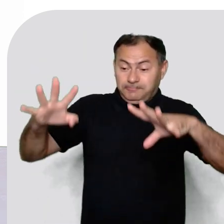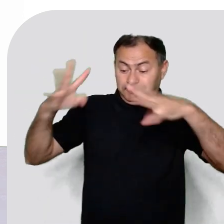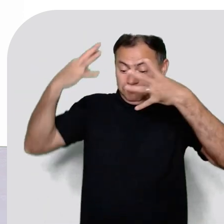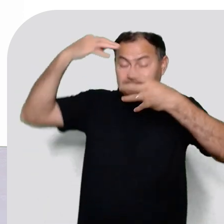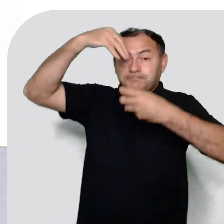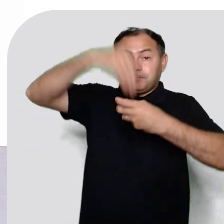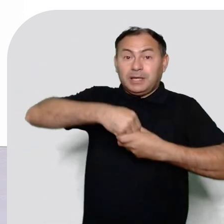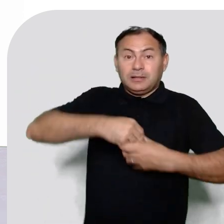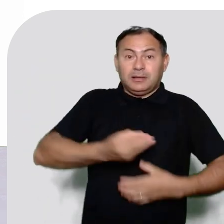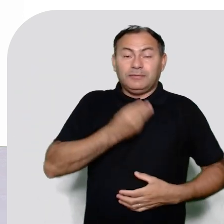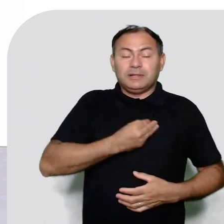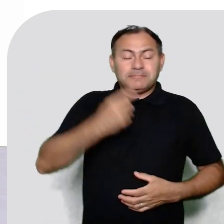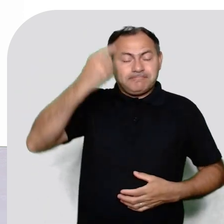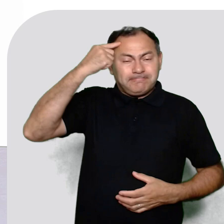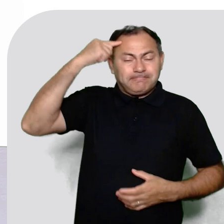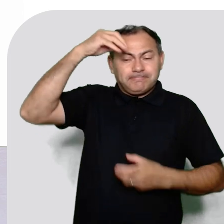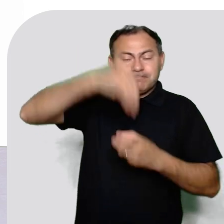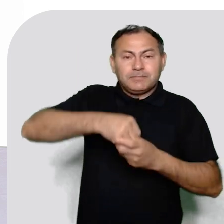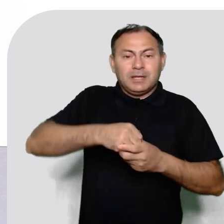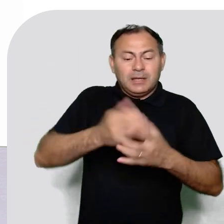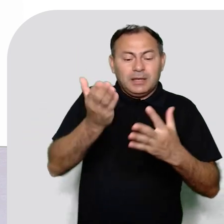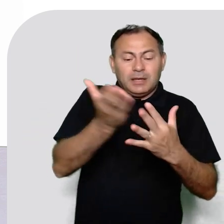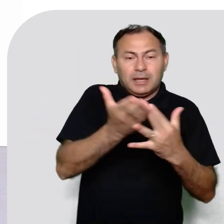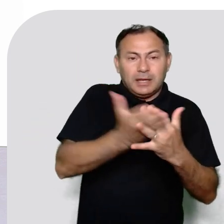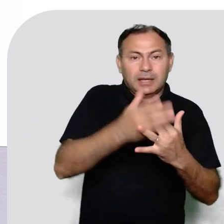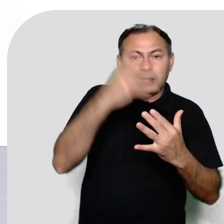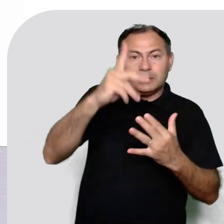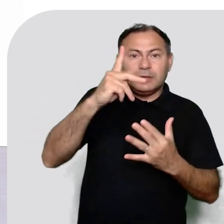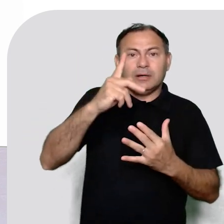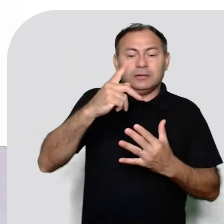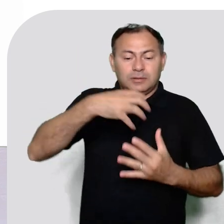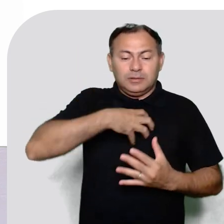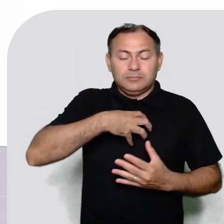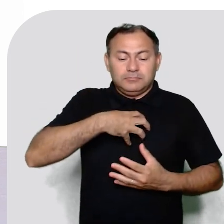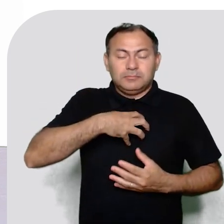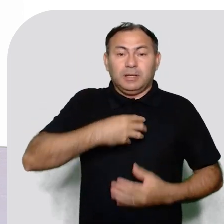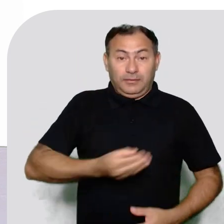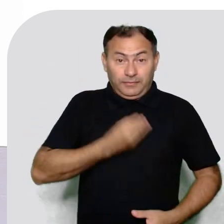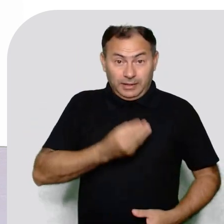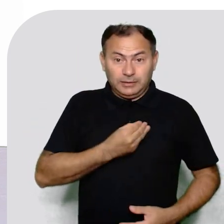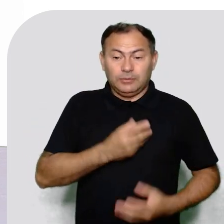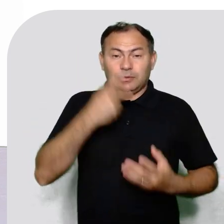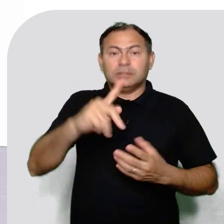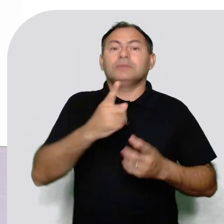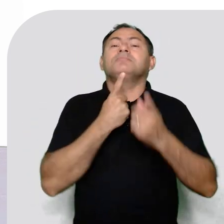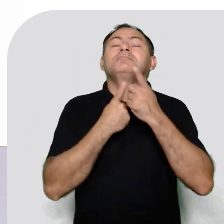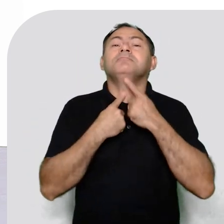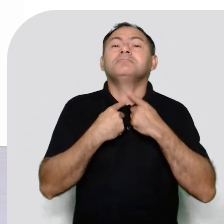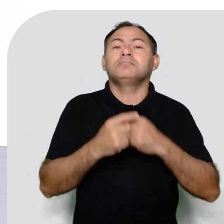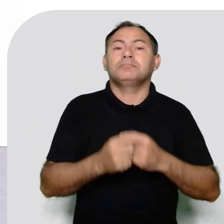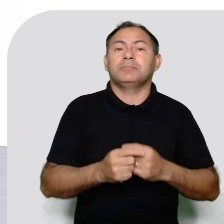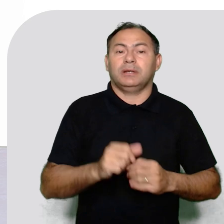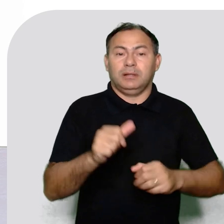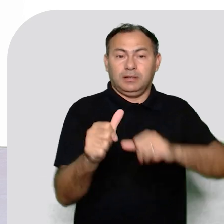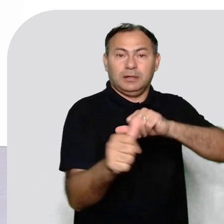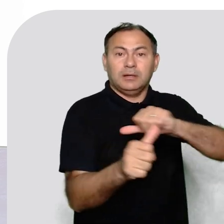o homem vive uma tensão entre a sua imanência e o seu desejo